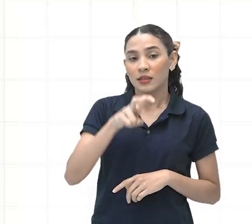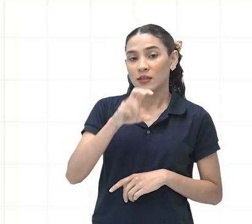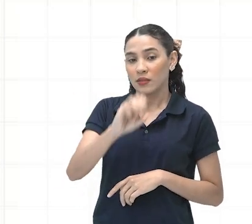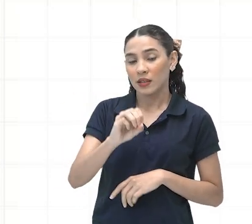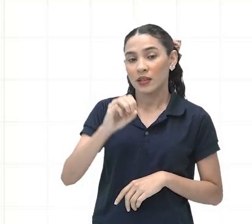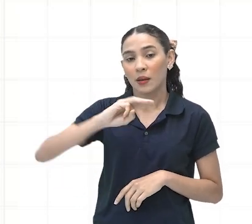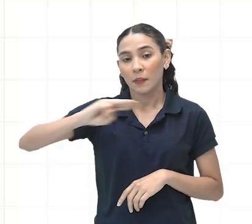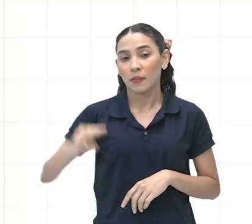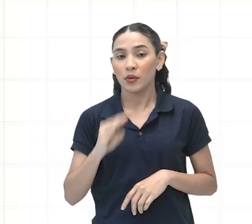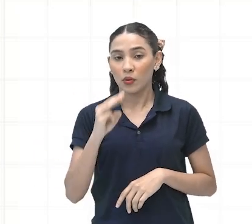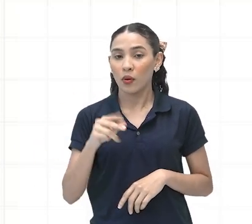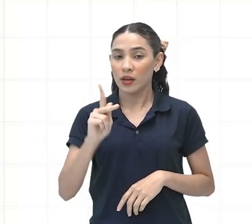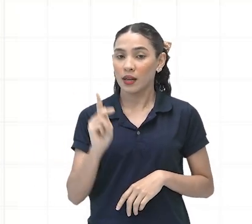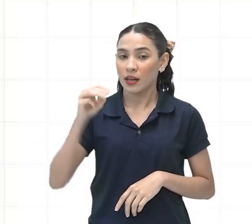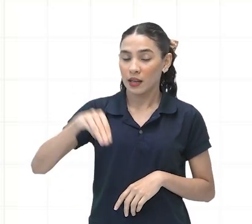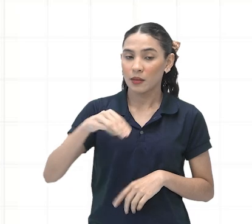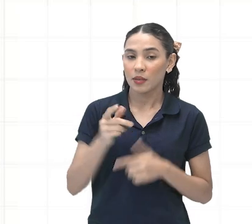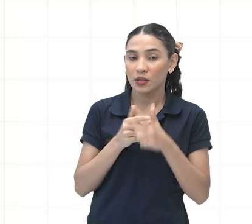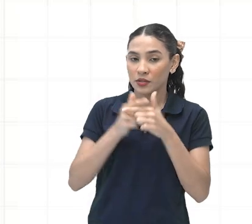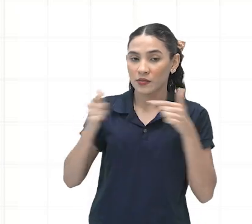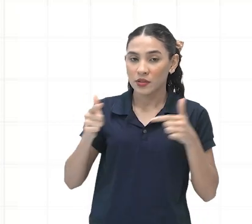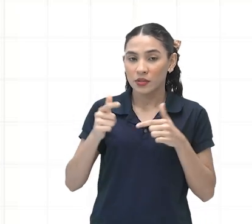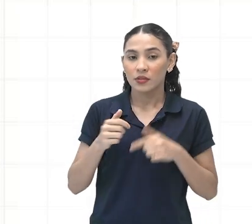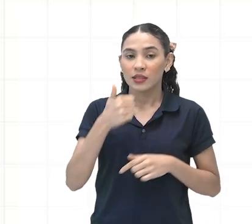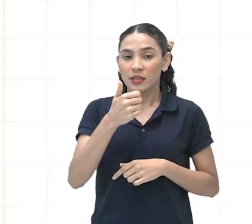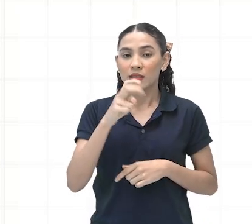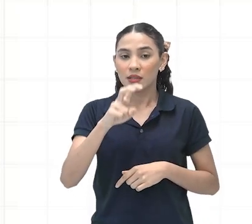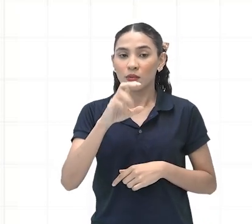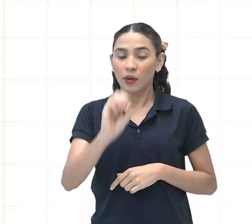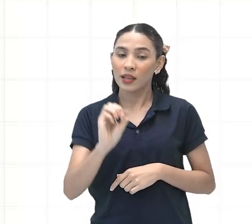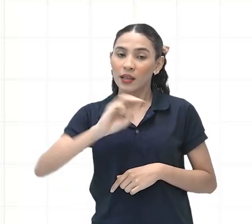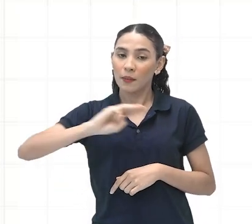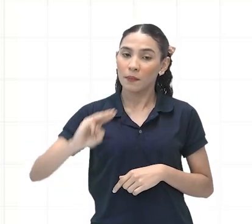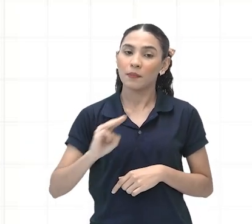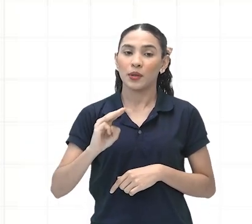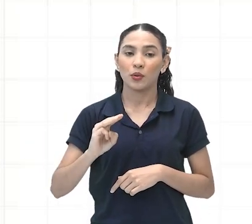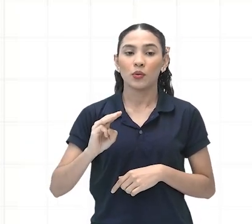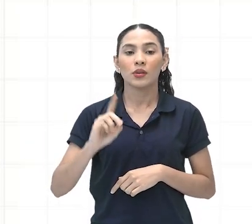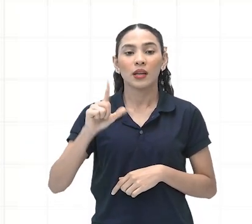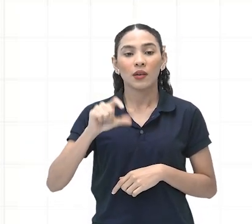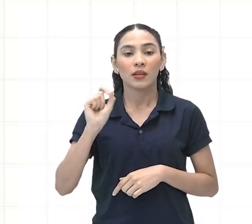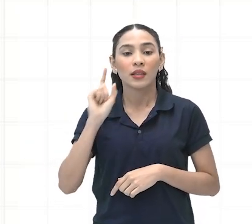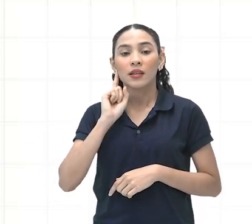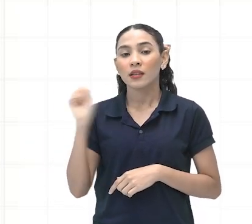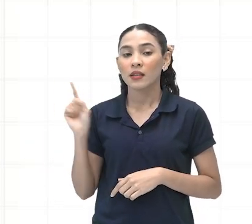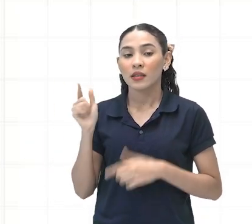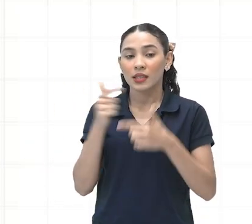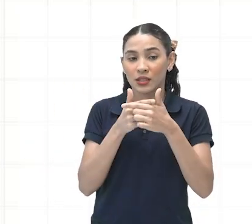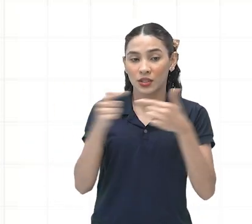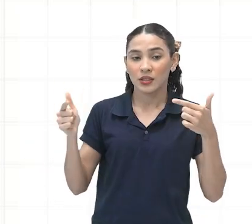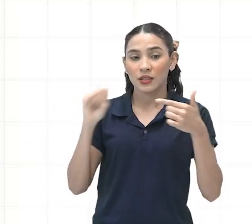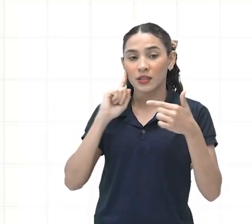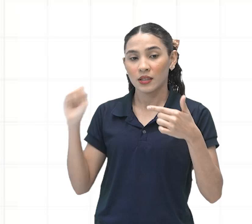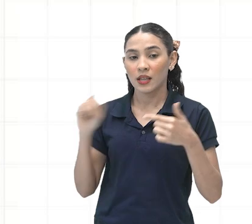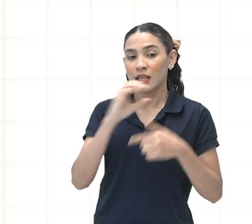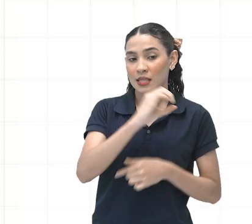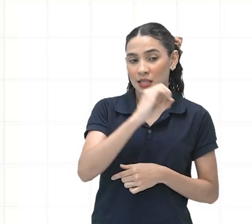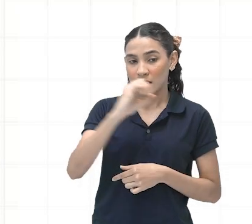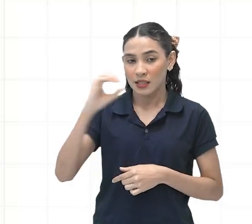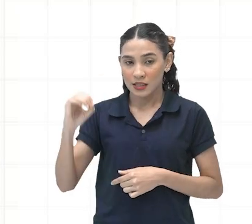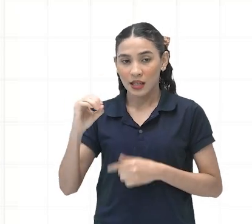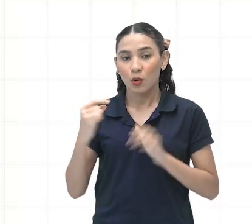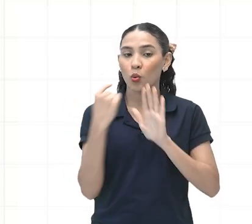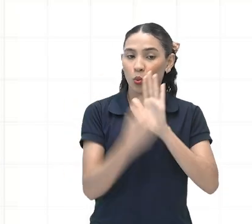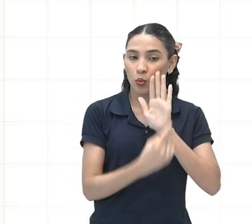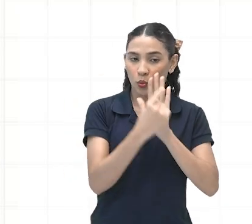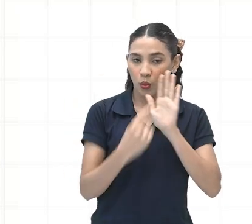750 milhões de quilômetros dividido por 150 milhões, né? Faço todas as simplificações aqui dos zeros. 0,